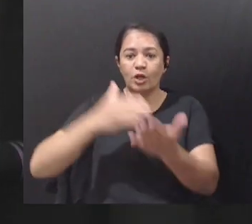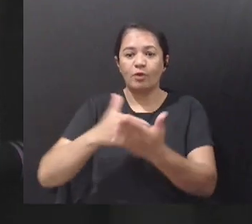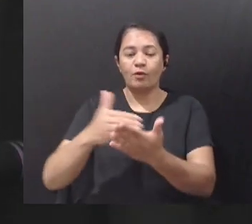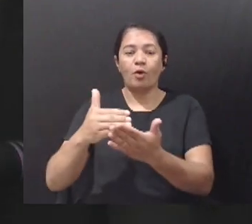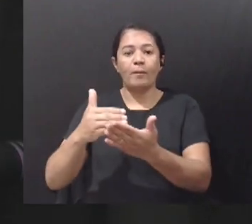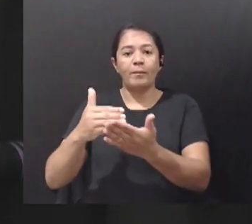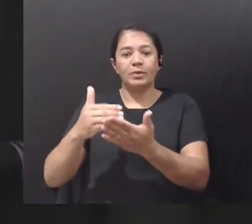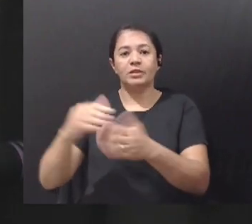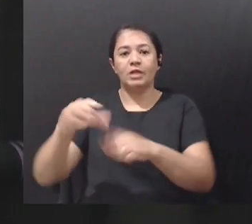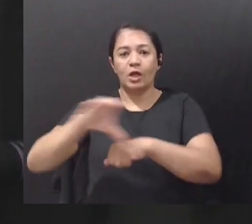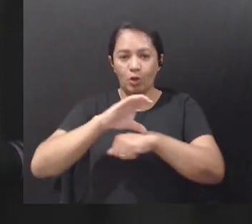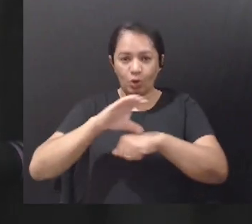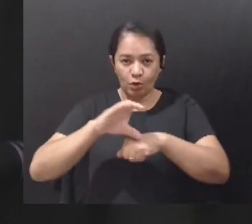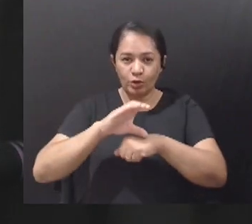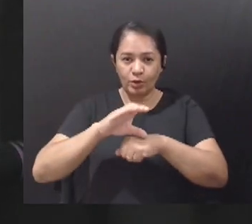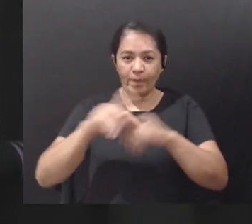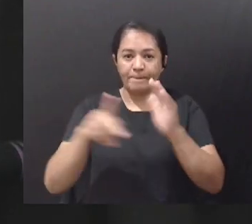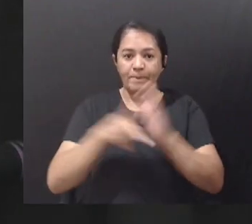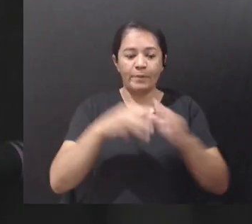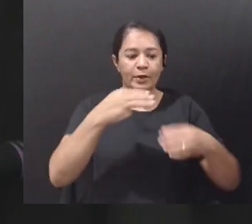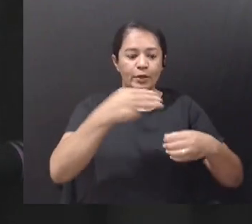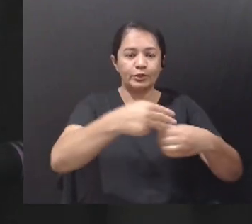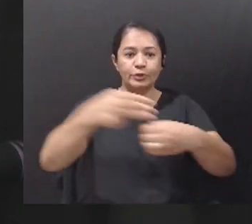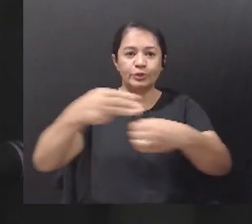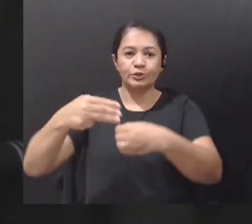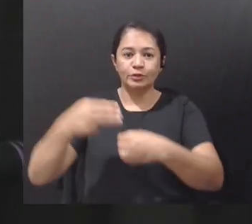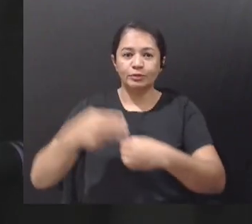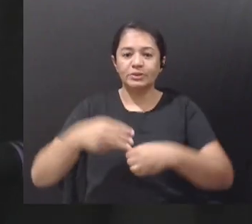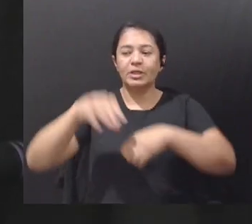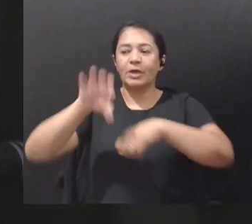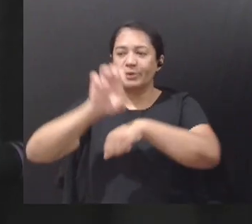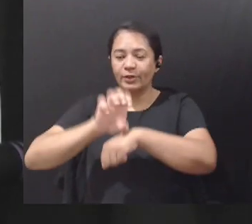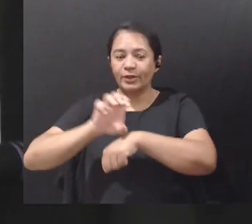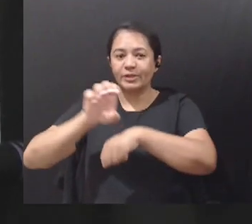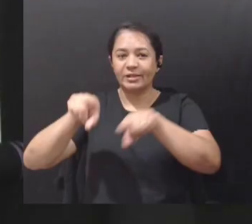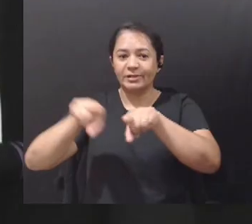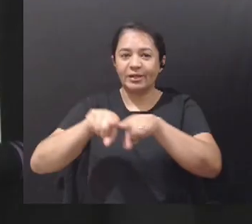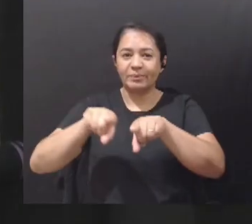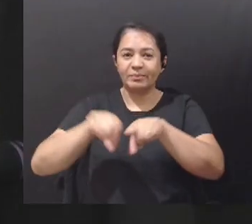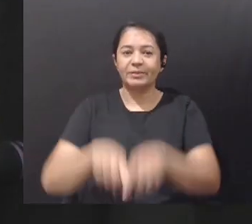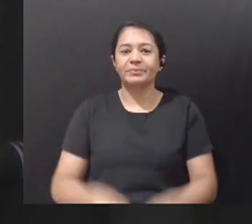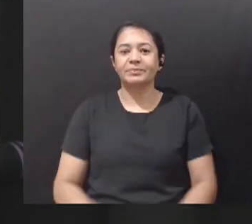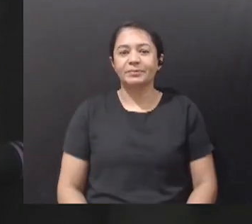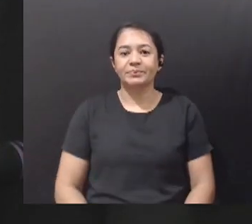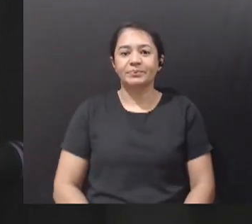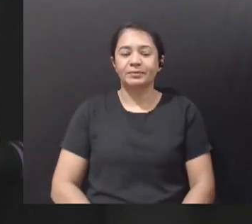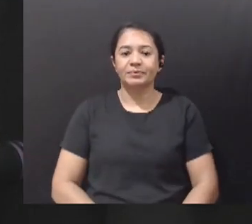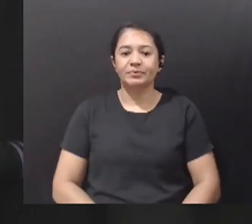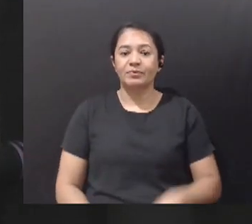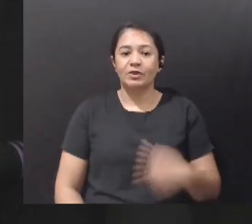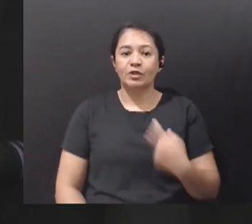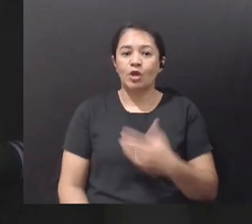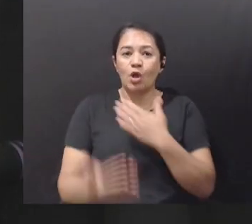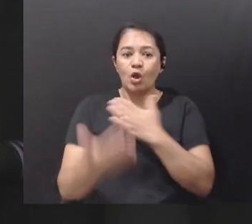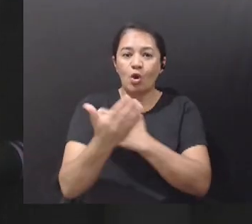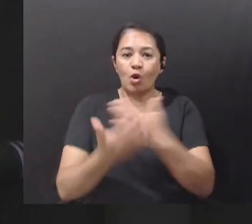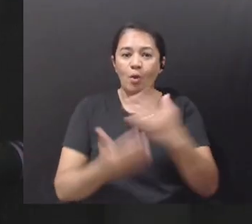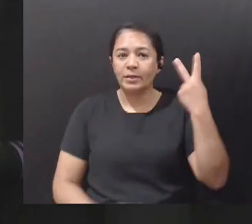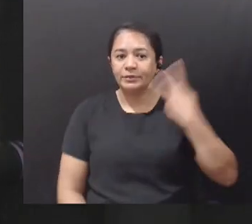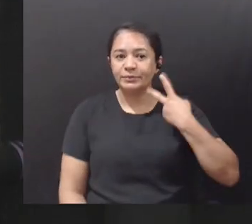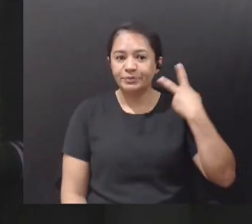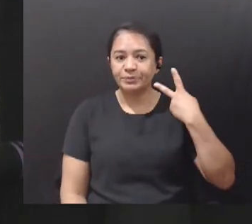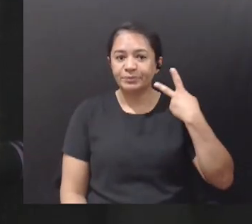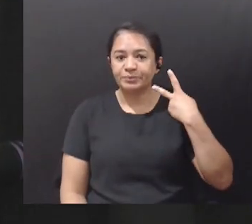Constituição dos municípios, né? Do Estado e dos municípios, 89 e 90. Quando a gente entra de vereador, naquela